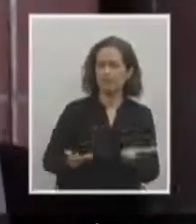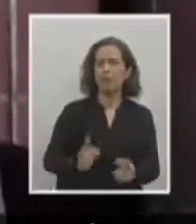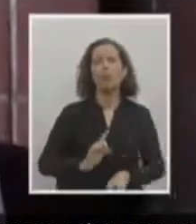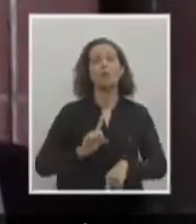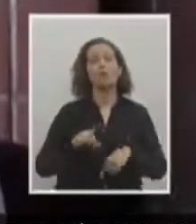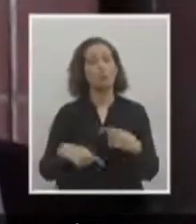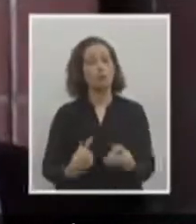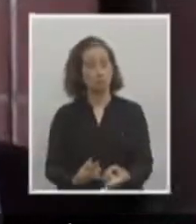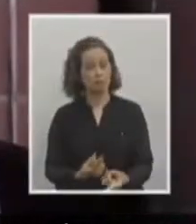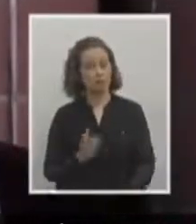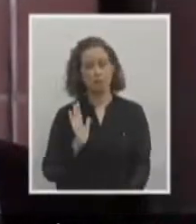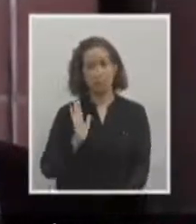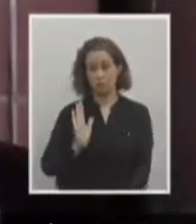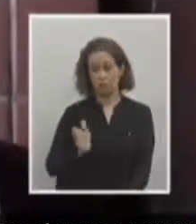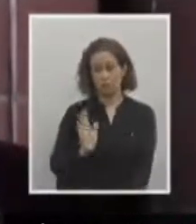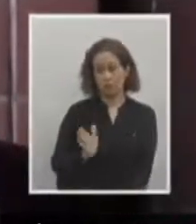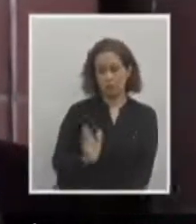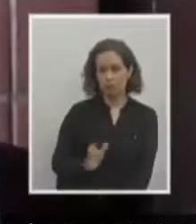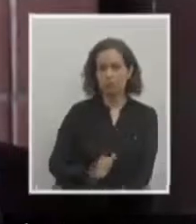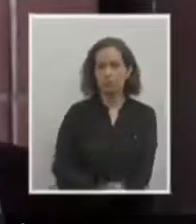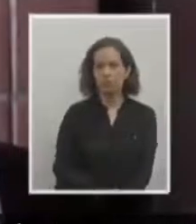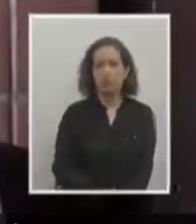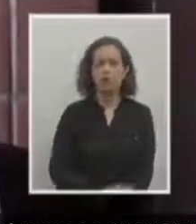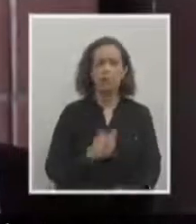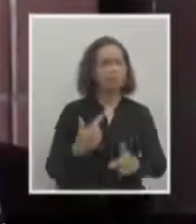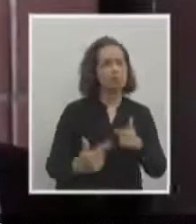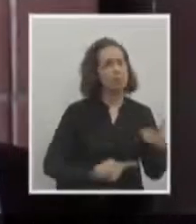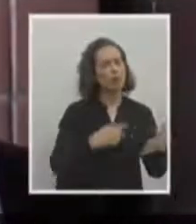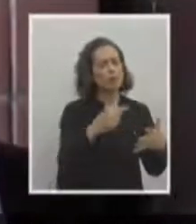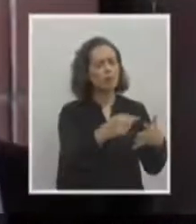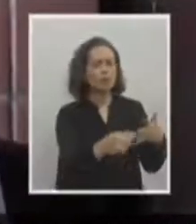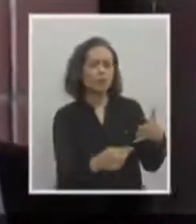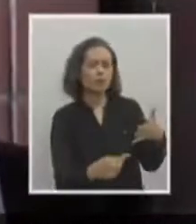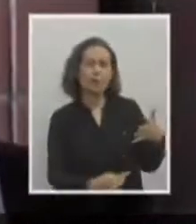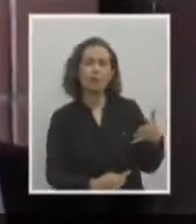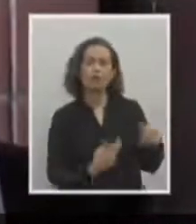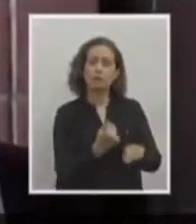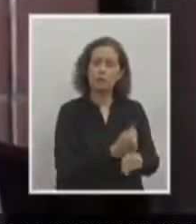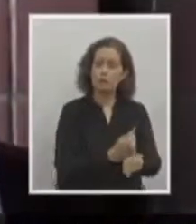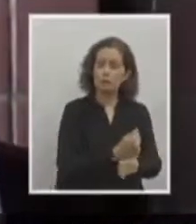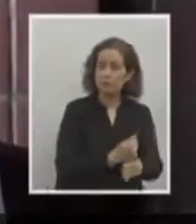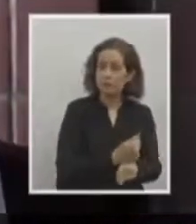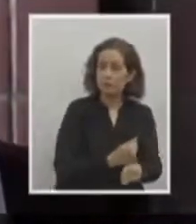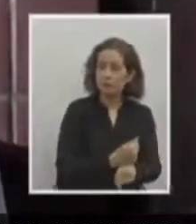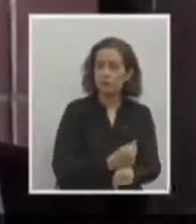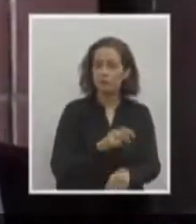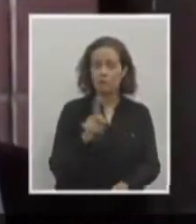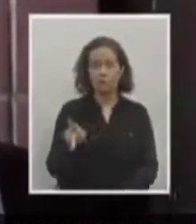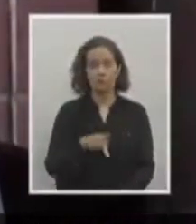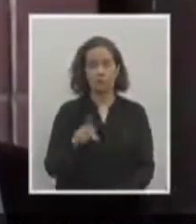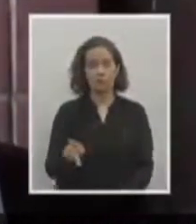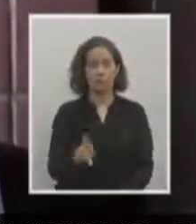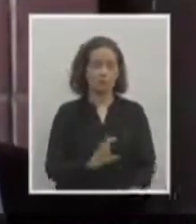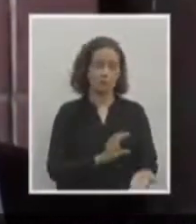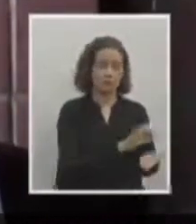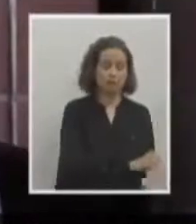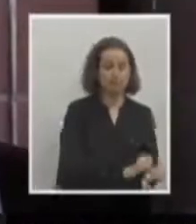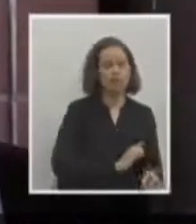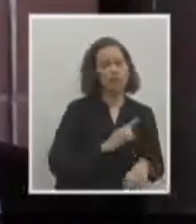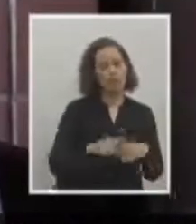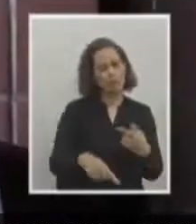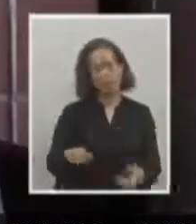oferecer cargos e funções para o professor efetivo é que os demais cargos iriam para designação. Então, essa